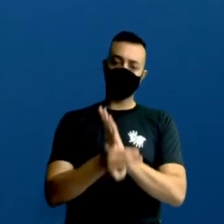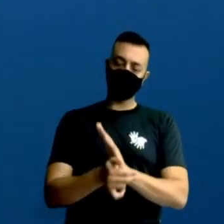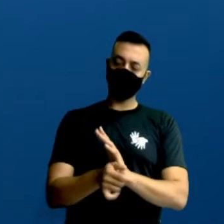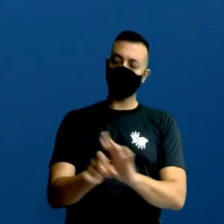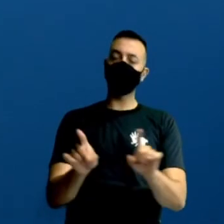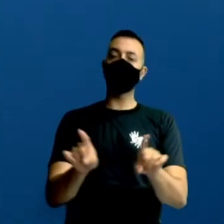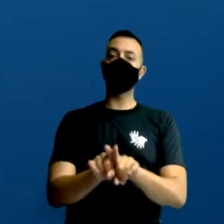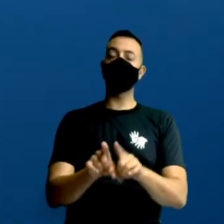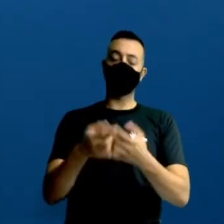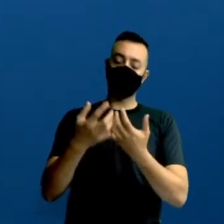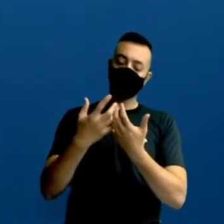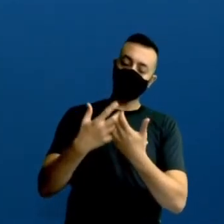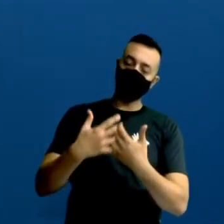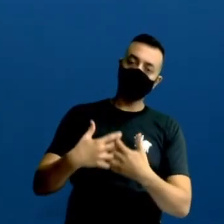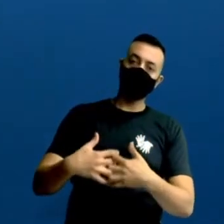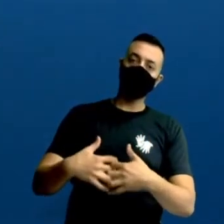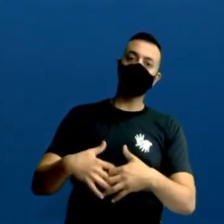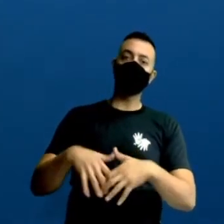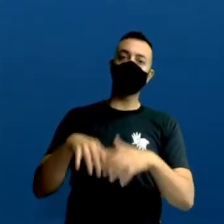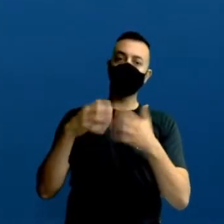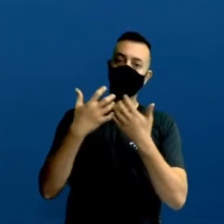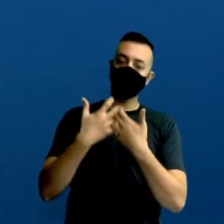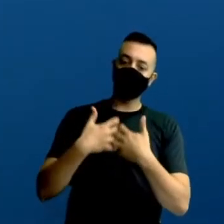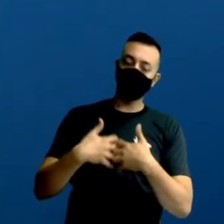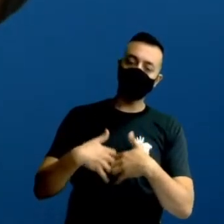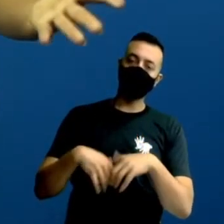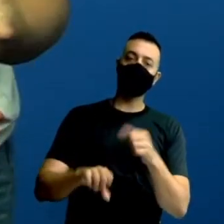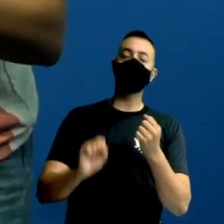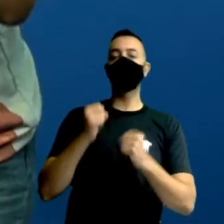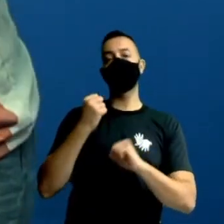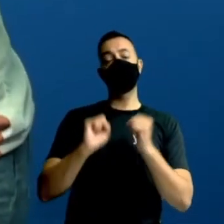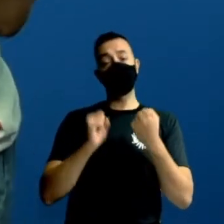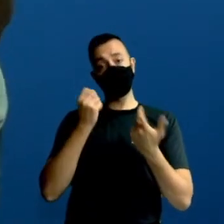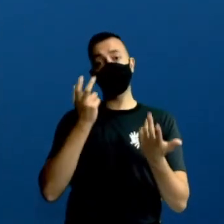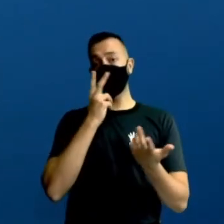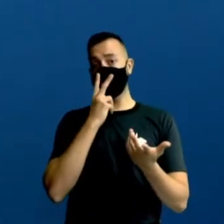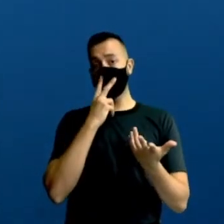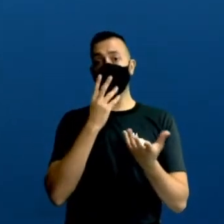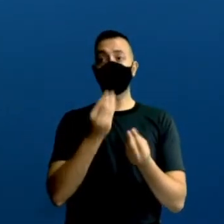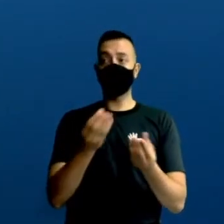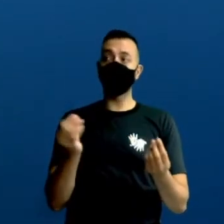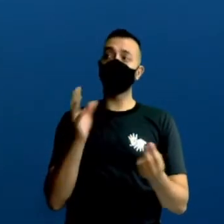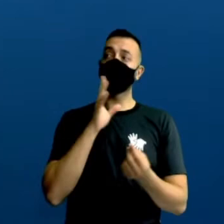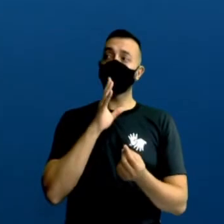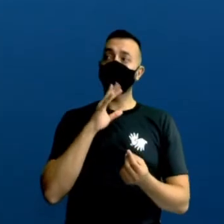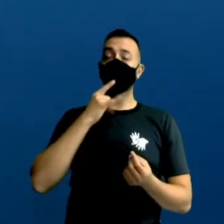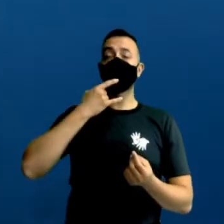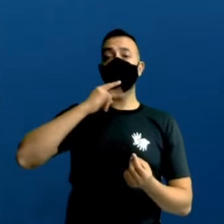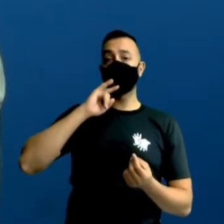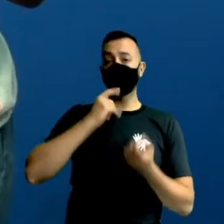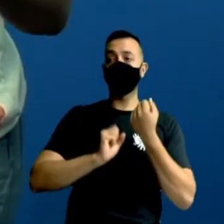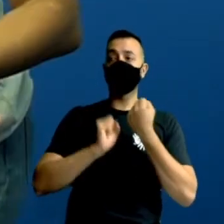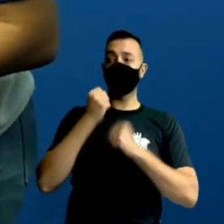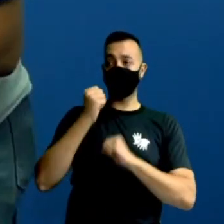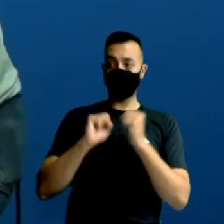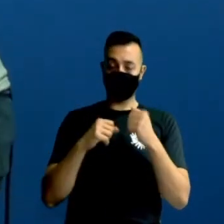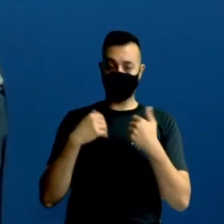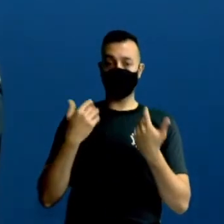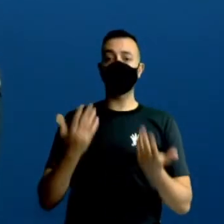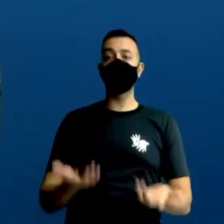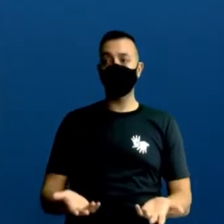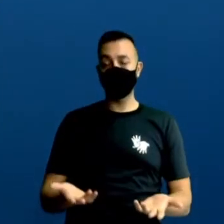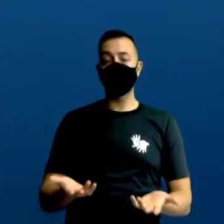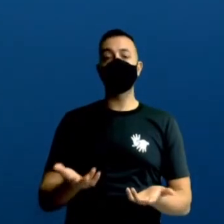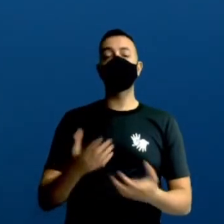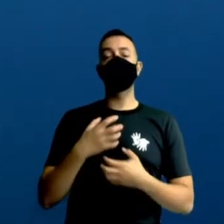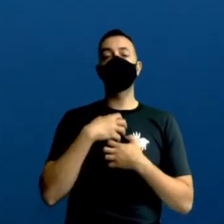E engenho, gente, engenho. A cidade de Vitória de Santo Antão, conhecida como a Terra da Pitu, tem engenho de Pitu aqui faz tempo, né? Então,